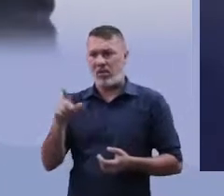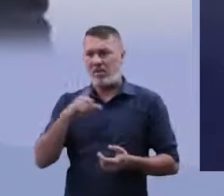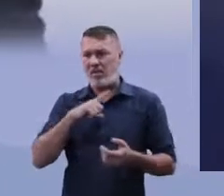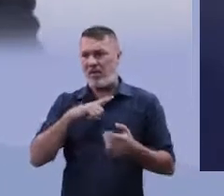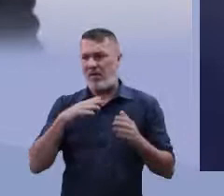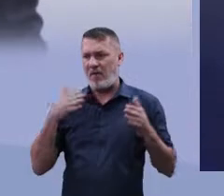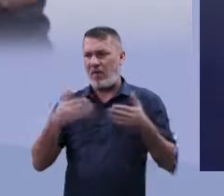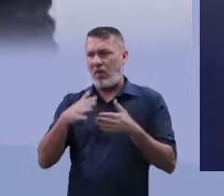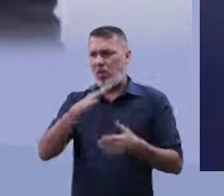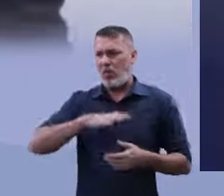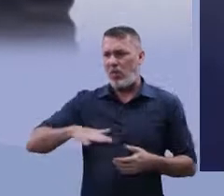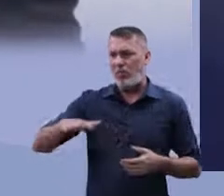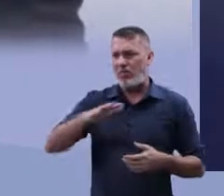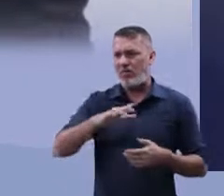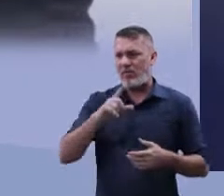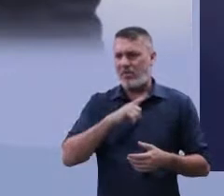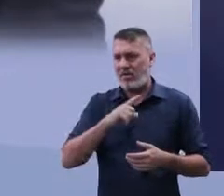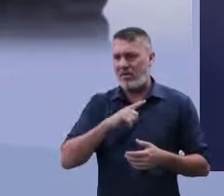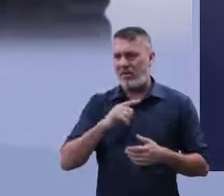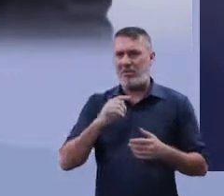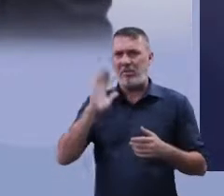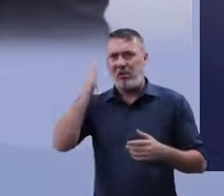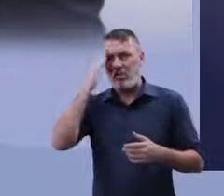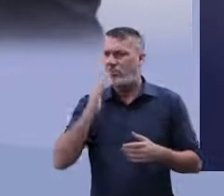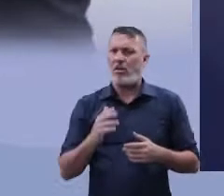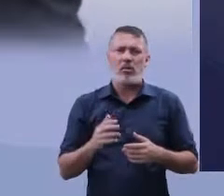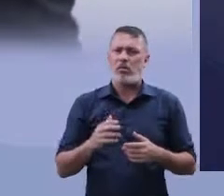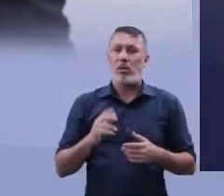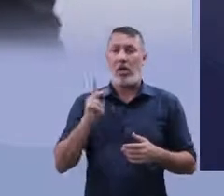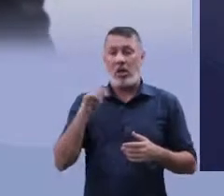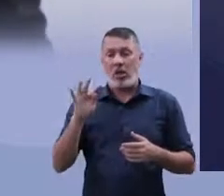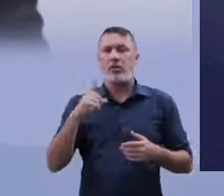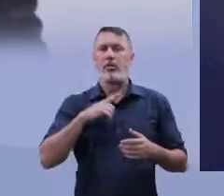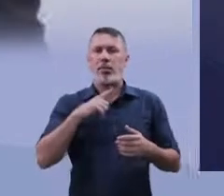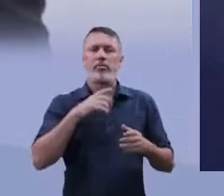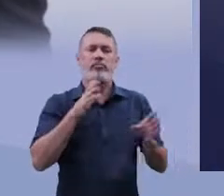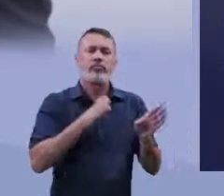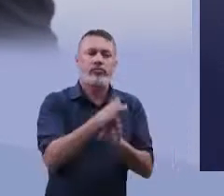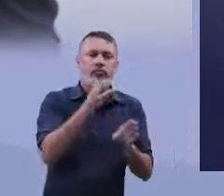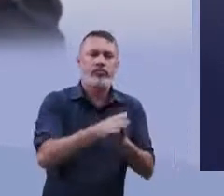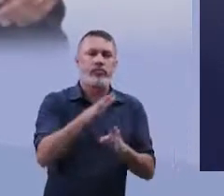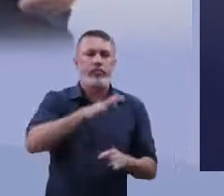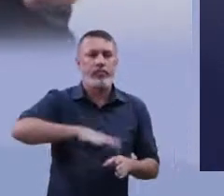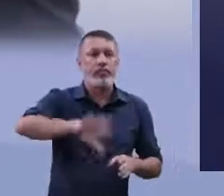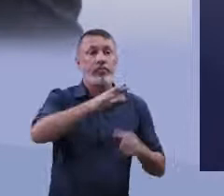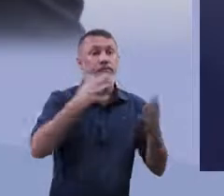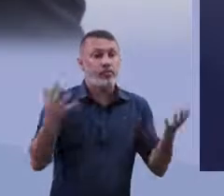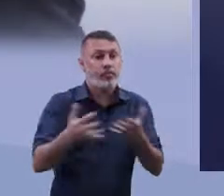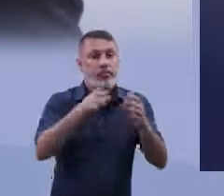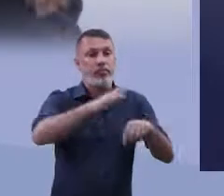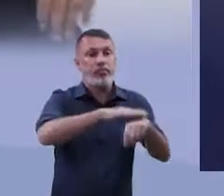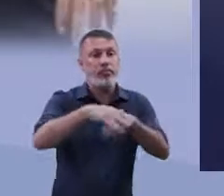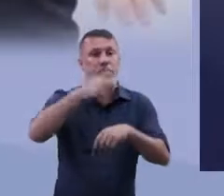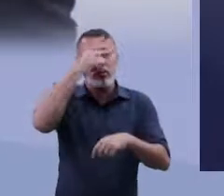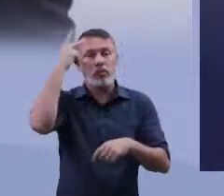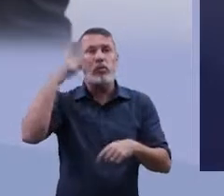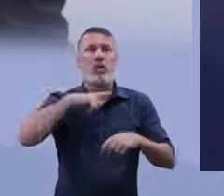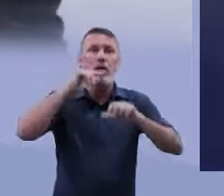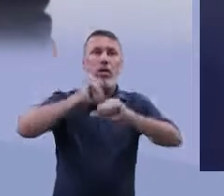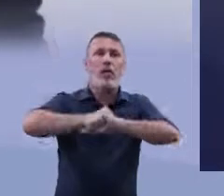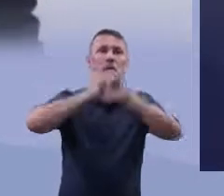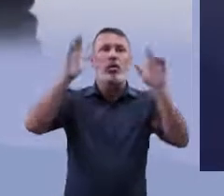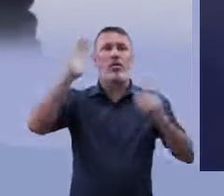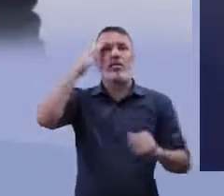verdade religiosa. Pelo contrário, ele tá estimulando as pessoas a se esclarecerem e caminharem com suas